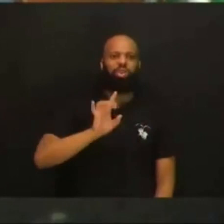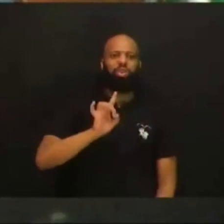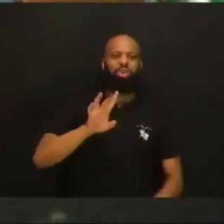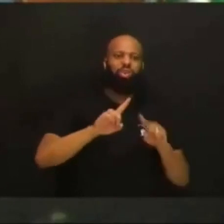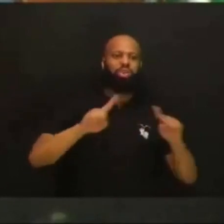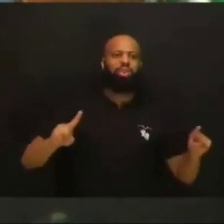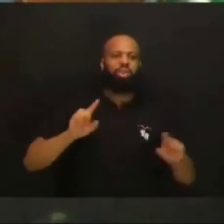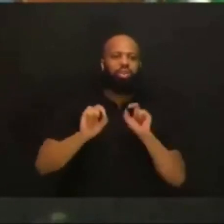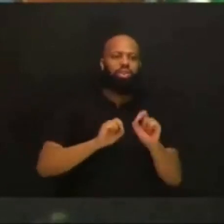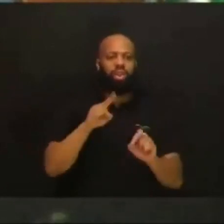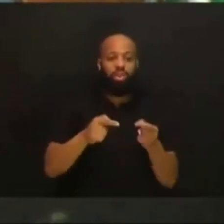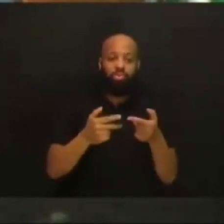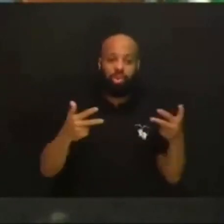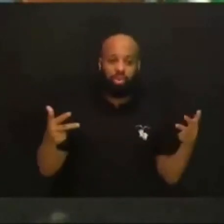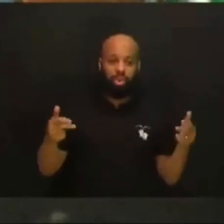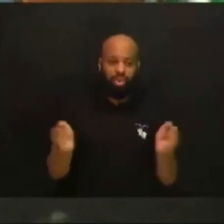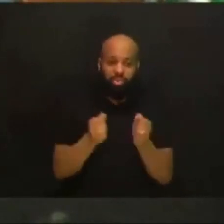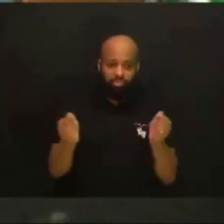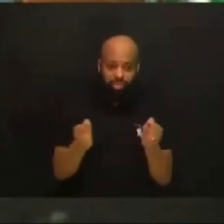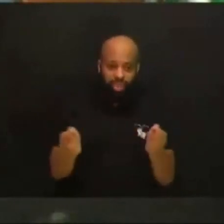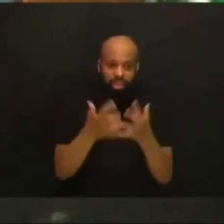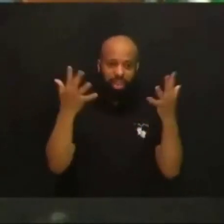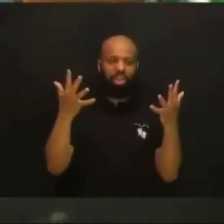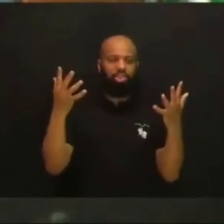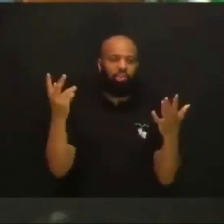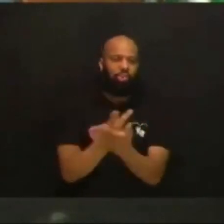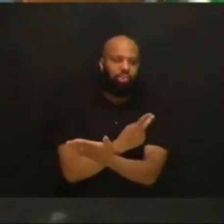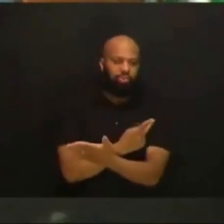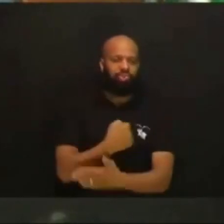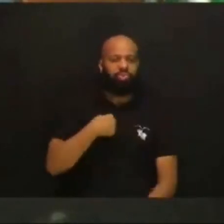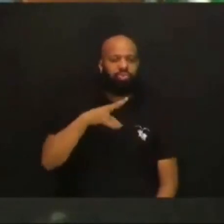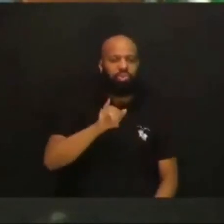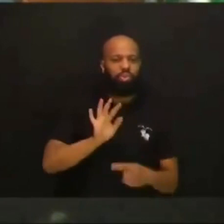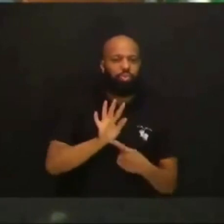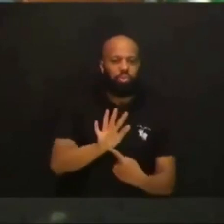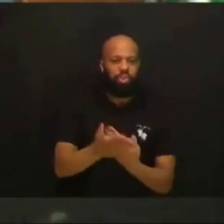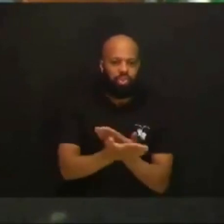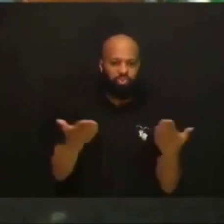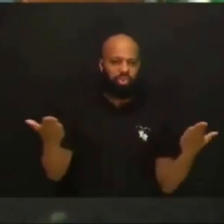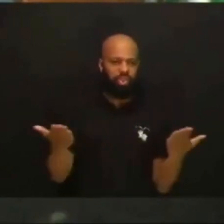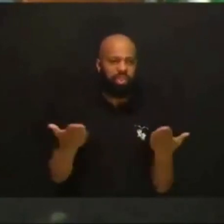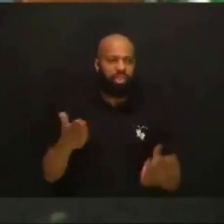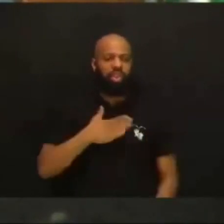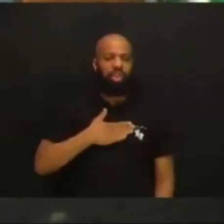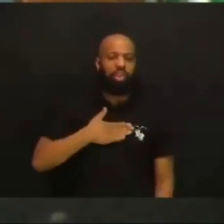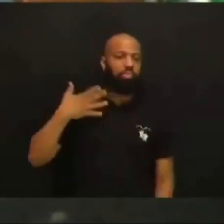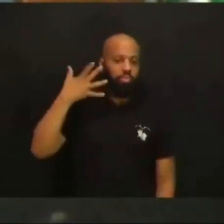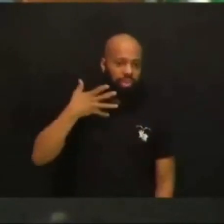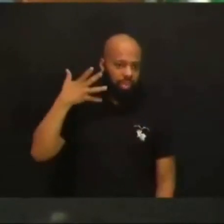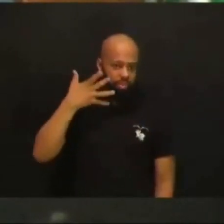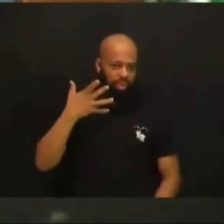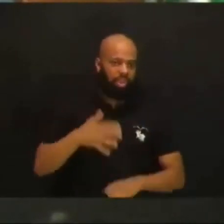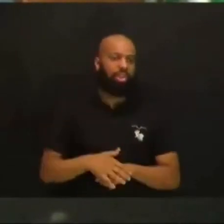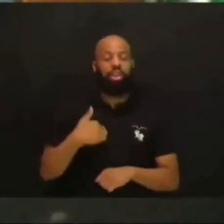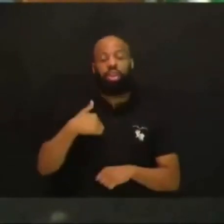que miraculosamente acontece. Eu vou apresentar para vocês a minha palestra e